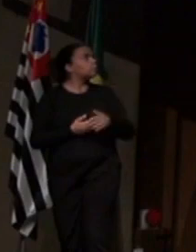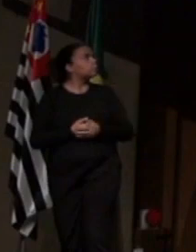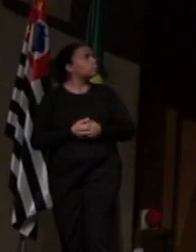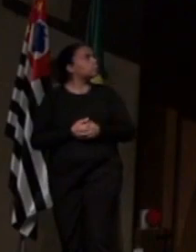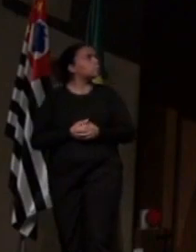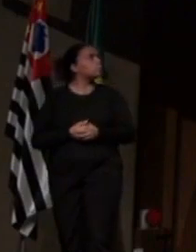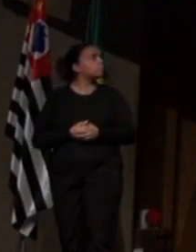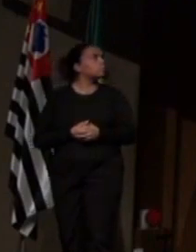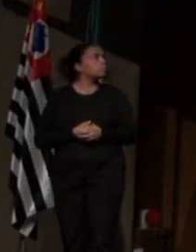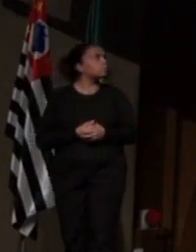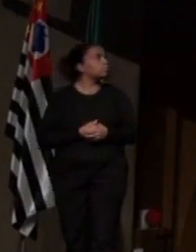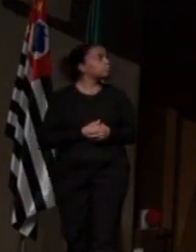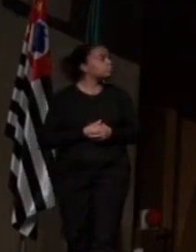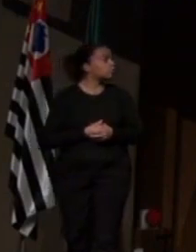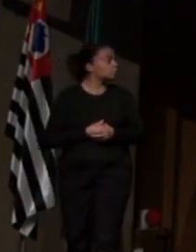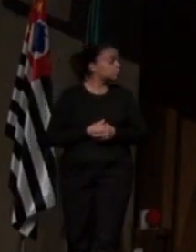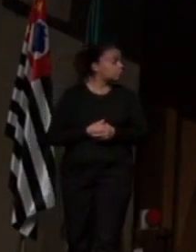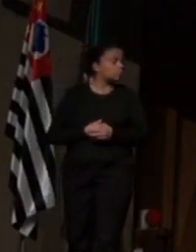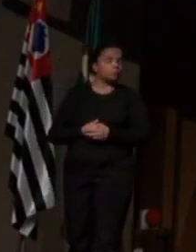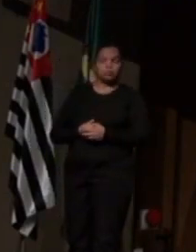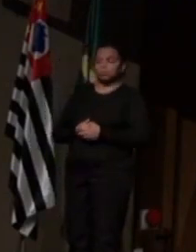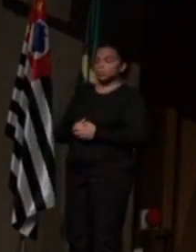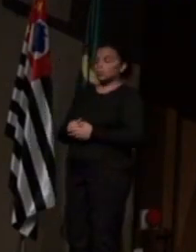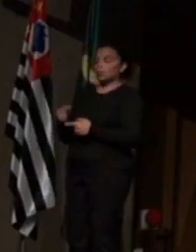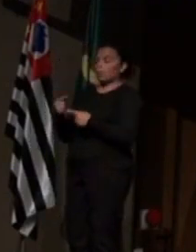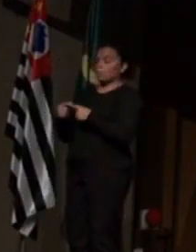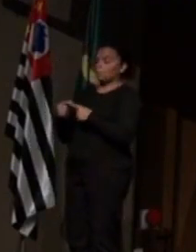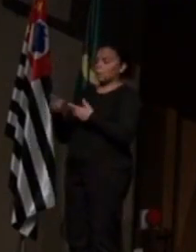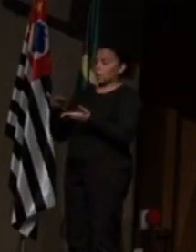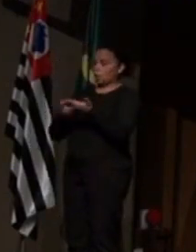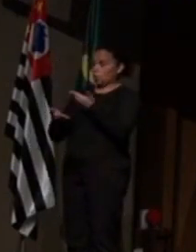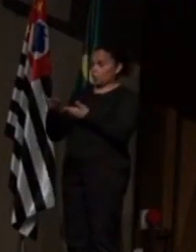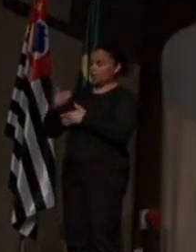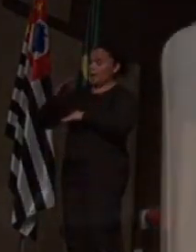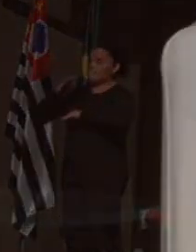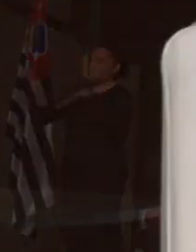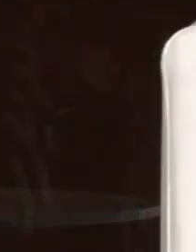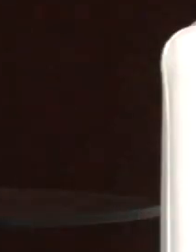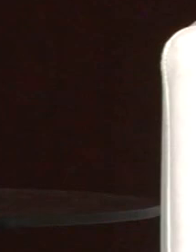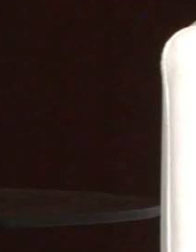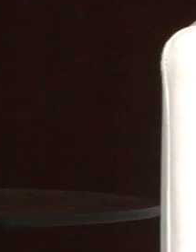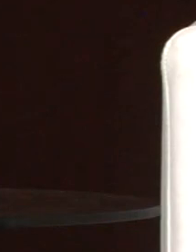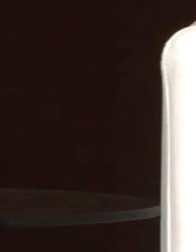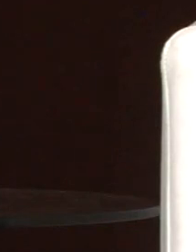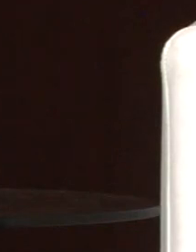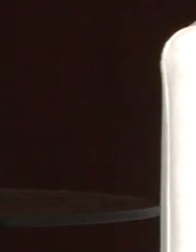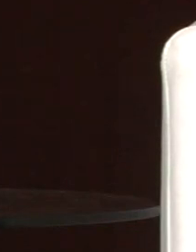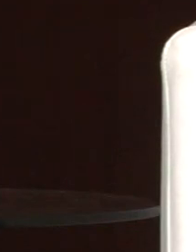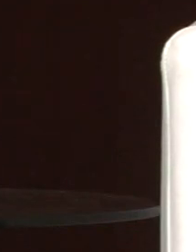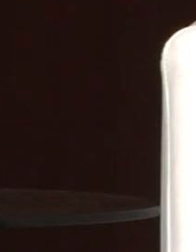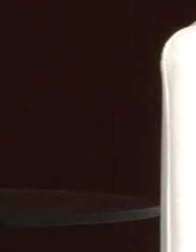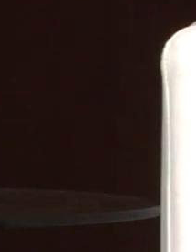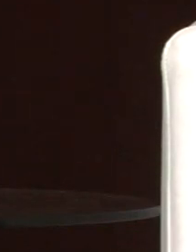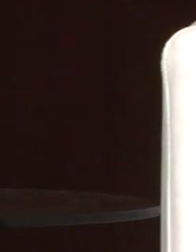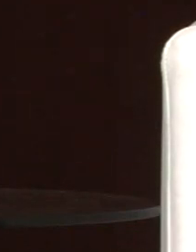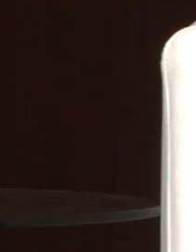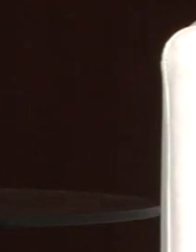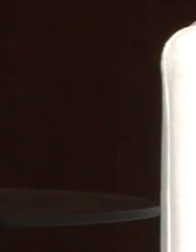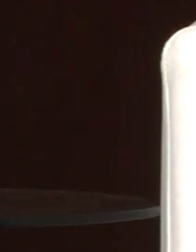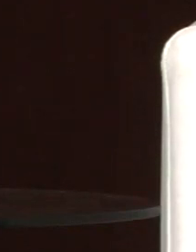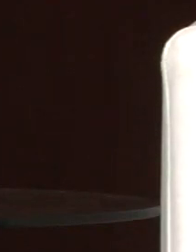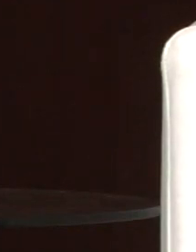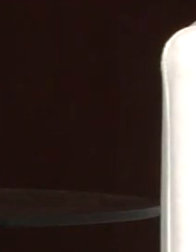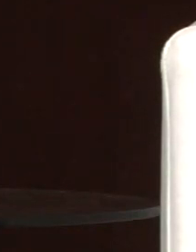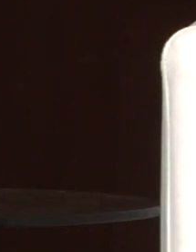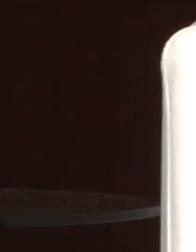Wikipédia. Porque essa contribuição é a prática das bibliotecas. Todo mundo aqui levantou a mão quando eu perguntei